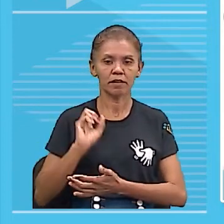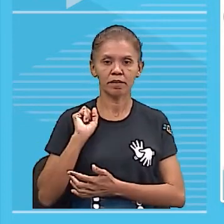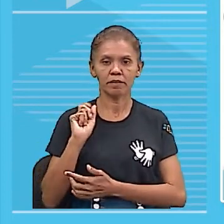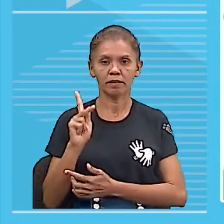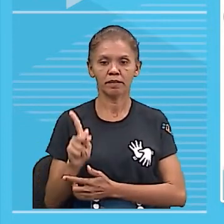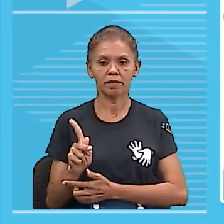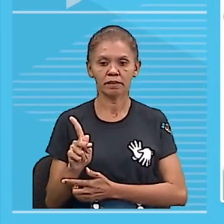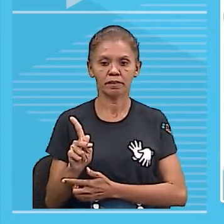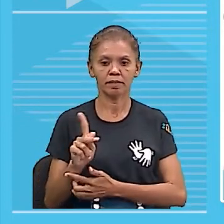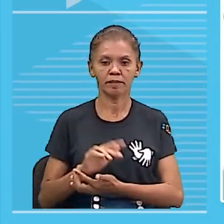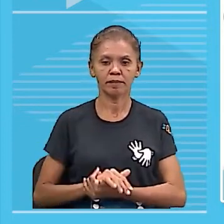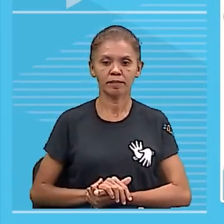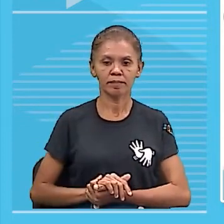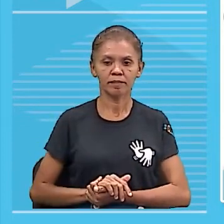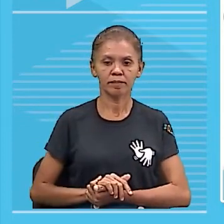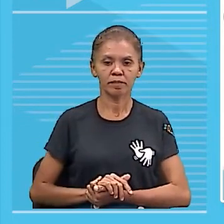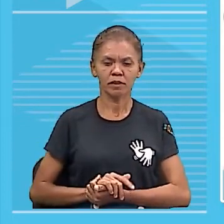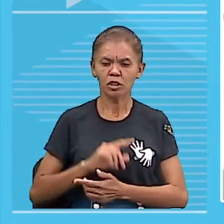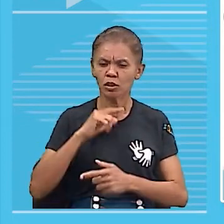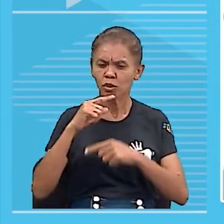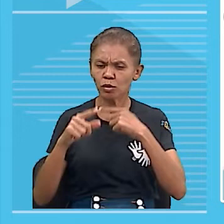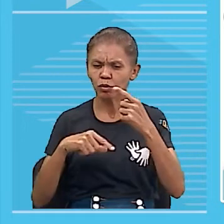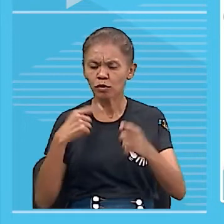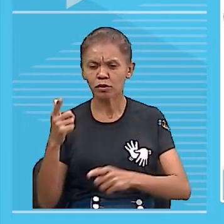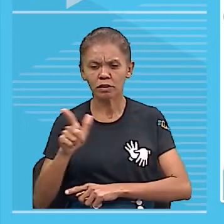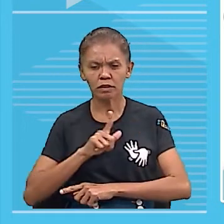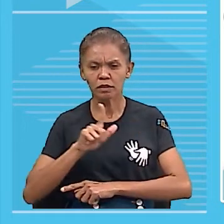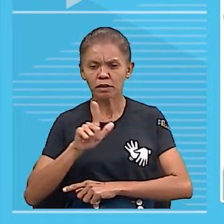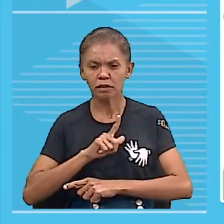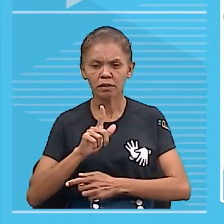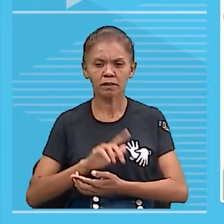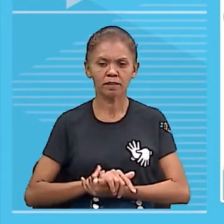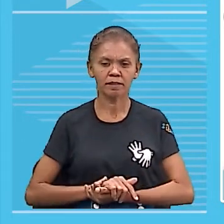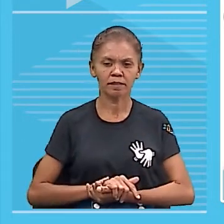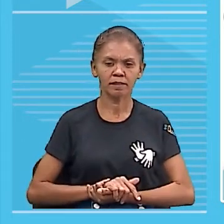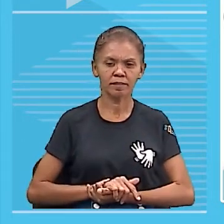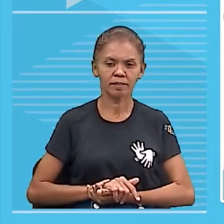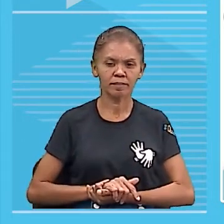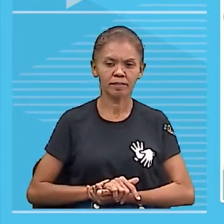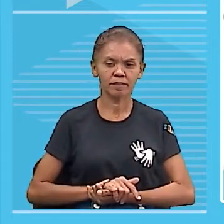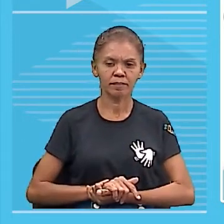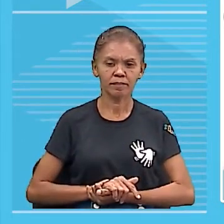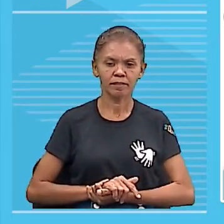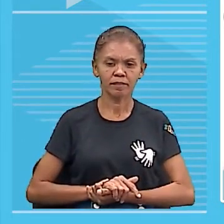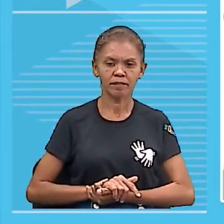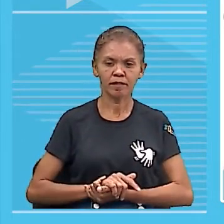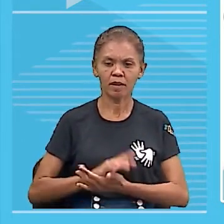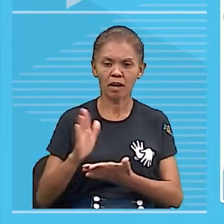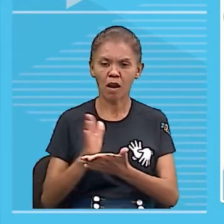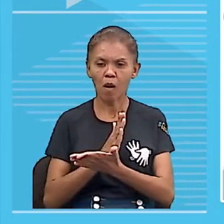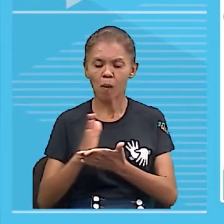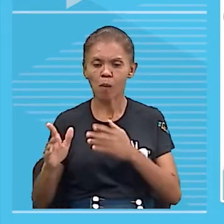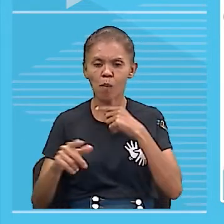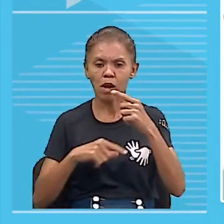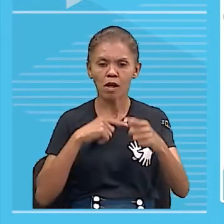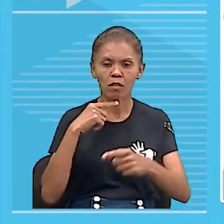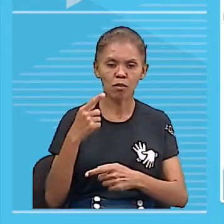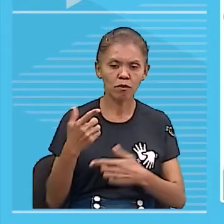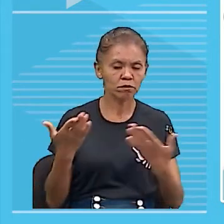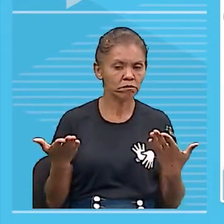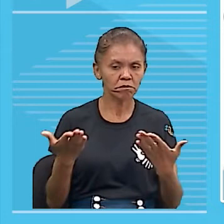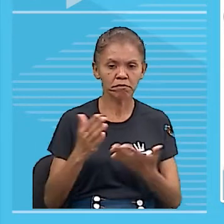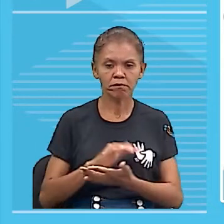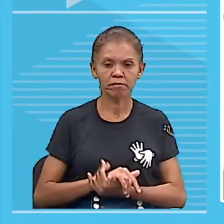Olá meus queridos ficou alguma dúvida nós temos dúvidas até aqui